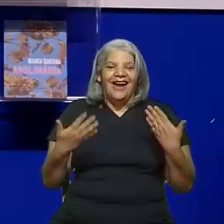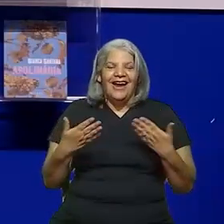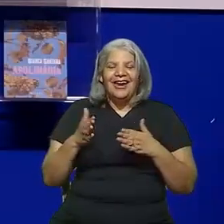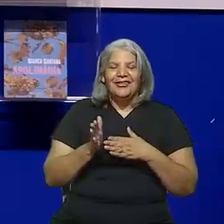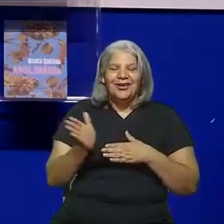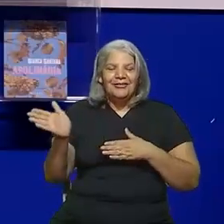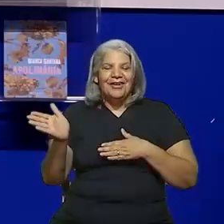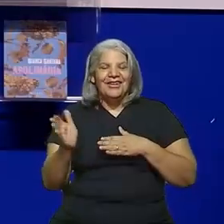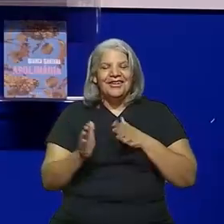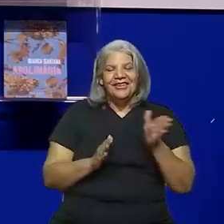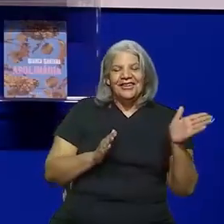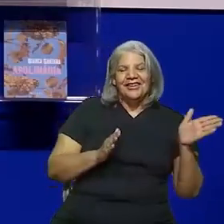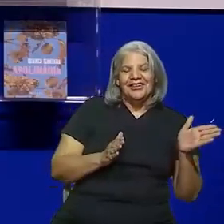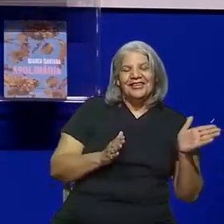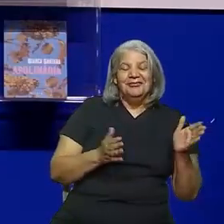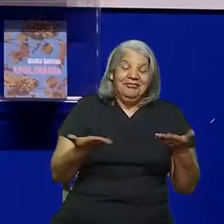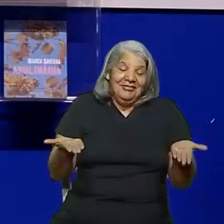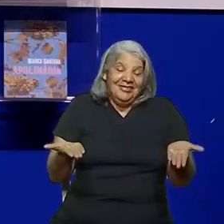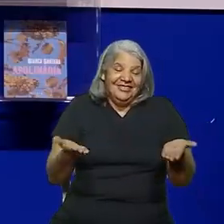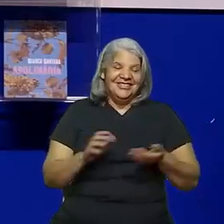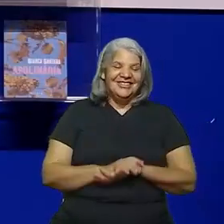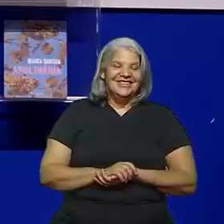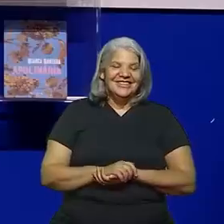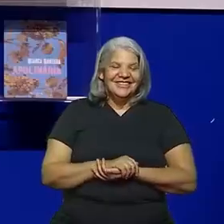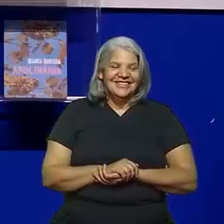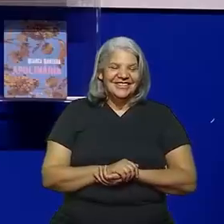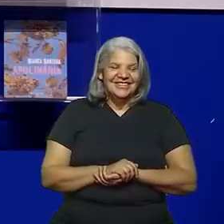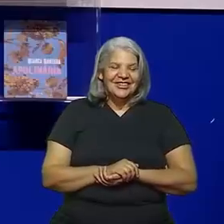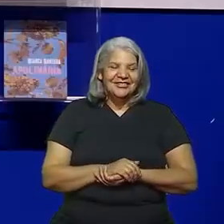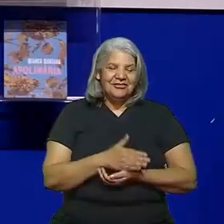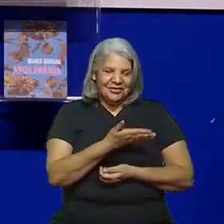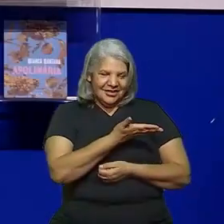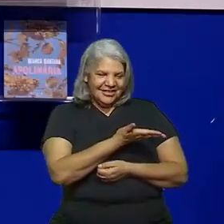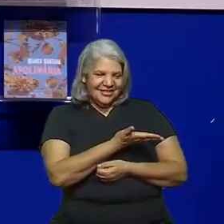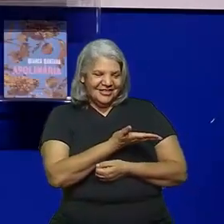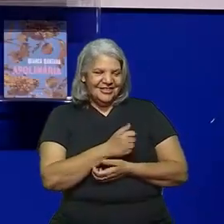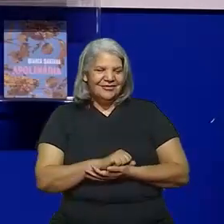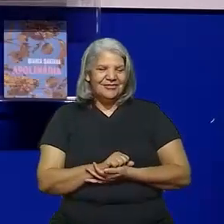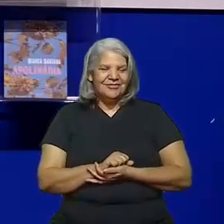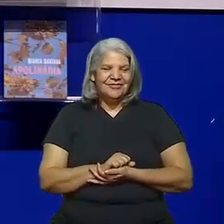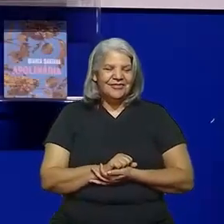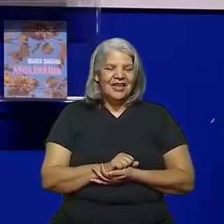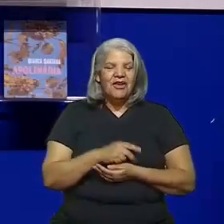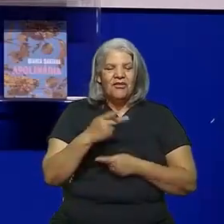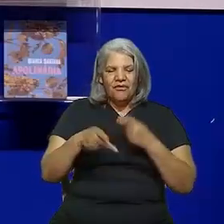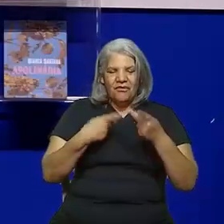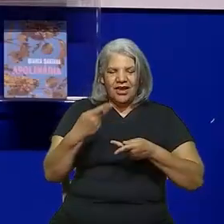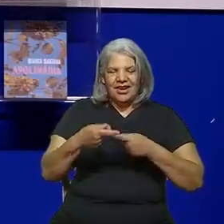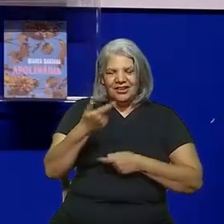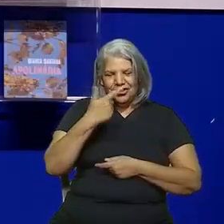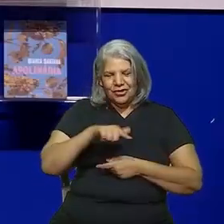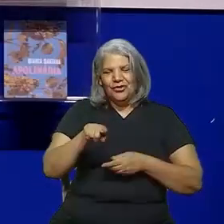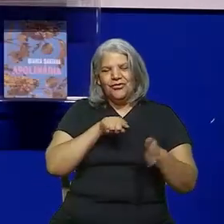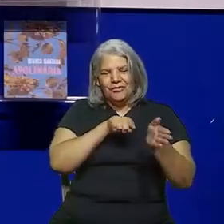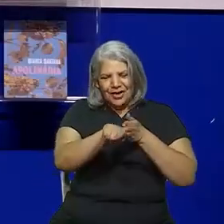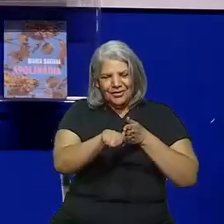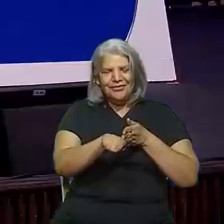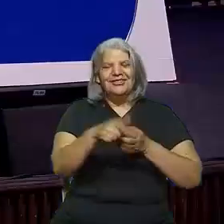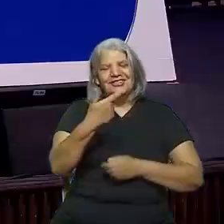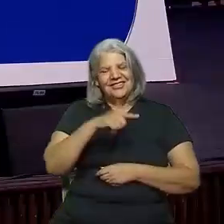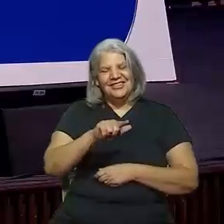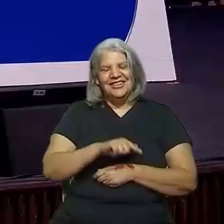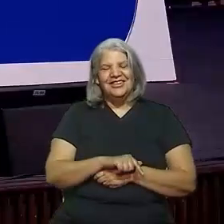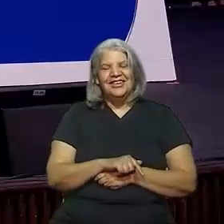para cá e brigam entre si. Você que... eu sou sucinta, faz de você novo fala... a pergunta. Em